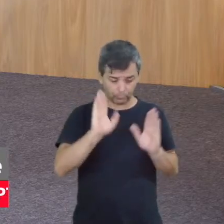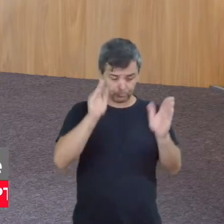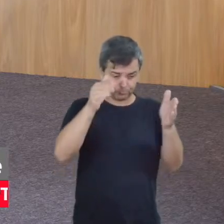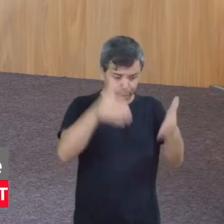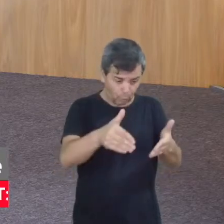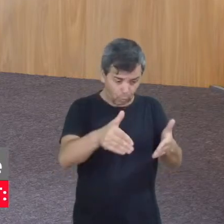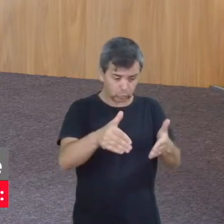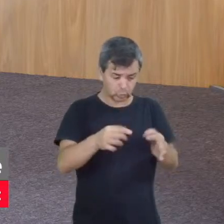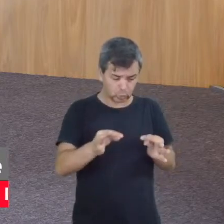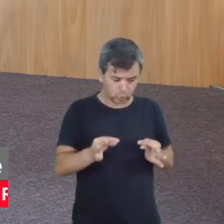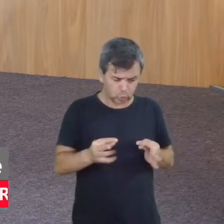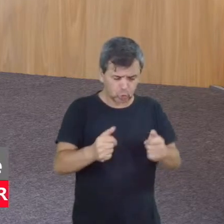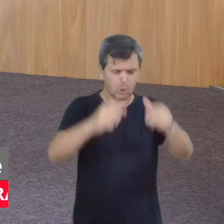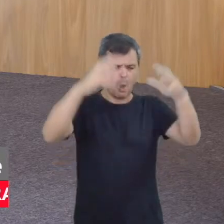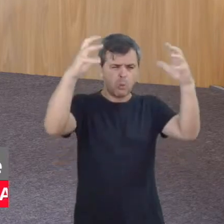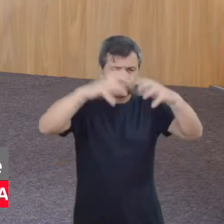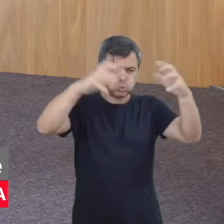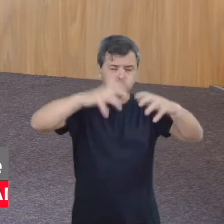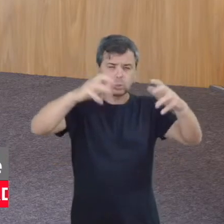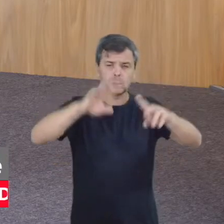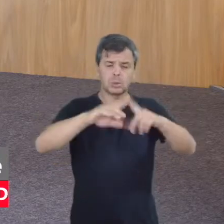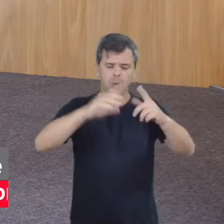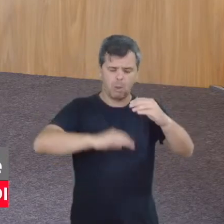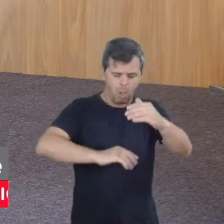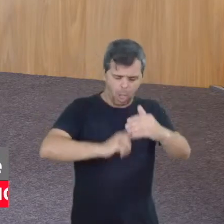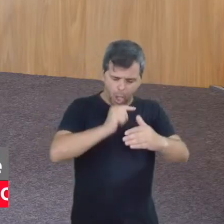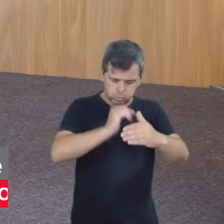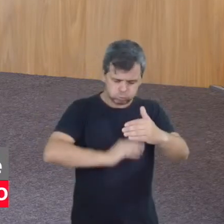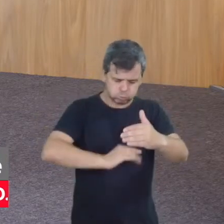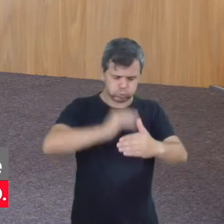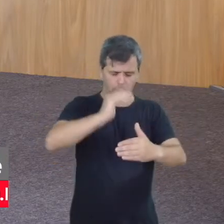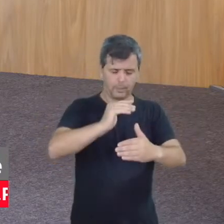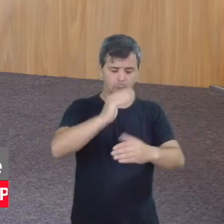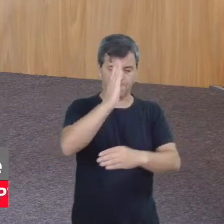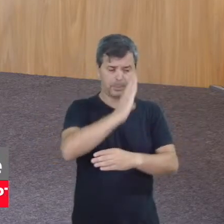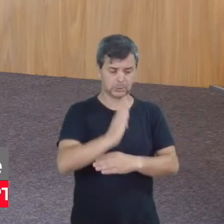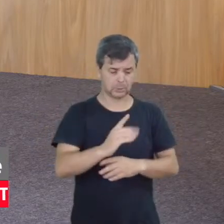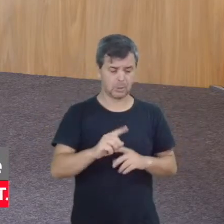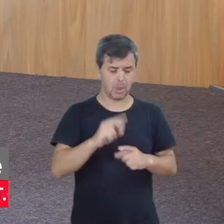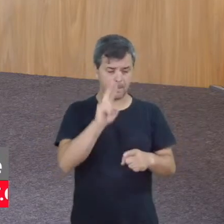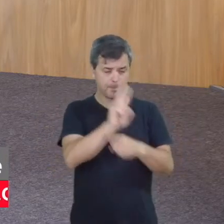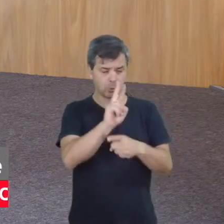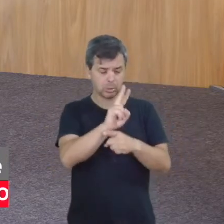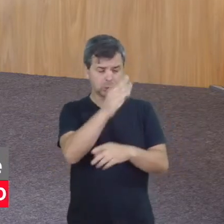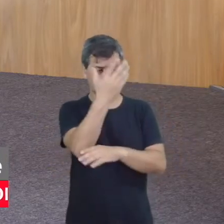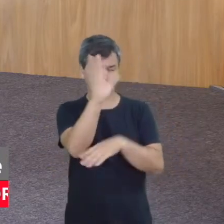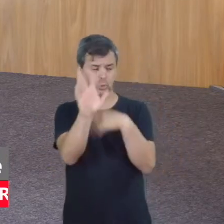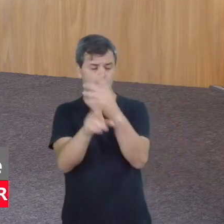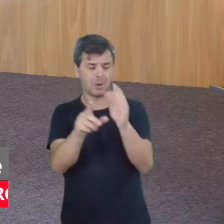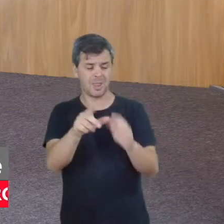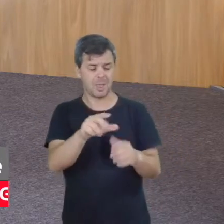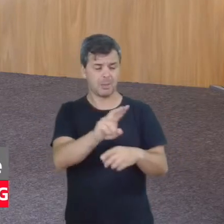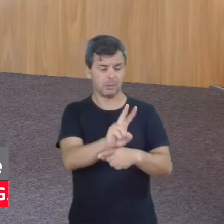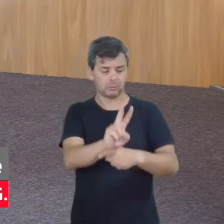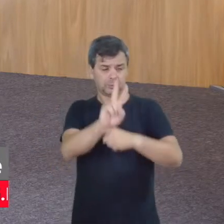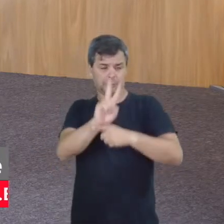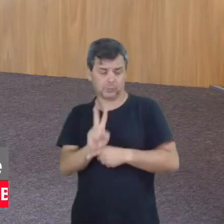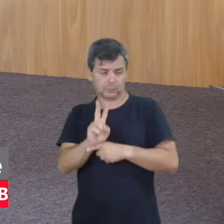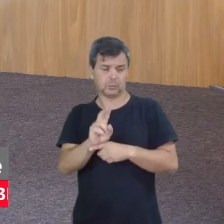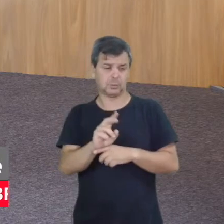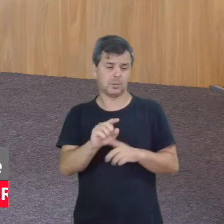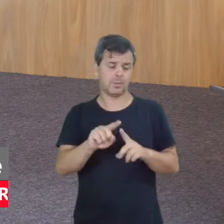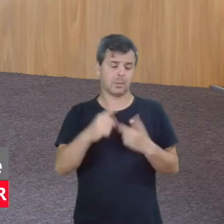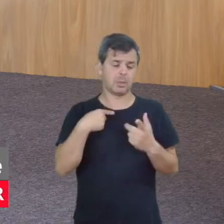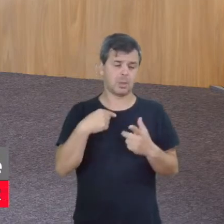todas essas chuvas em excesso no país, para proteger a natureza e também prevenir desastres como